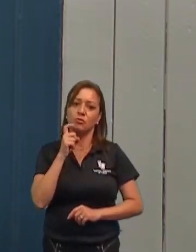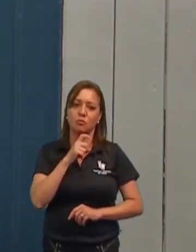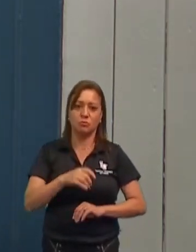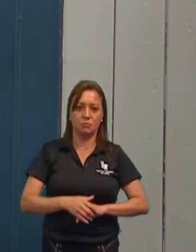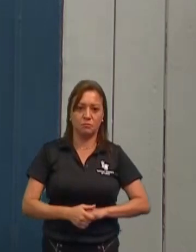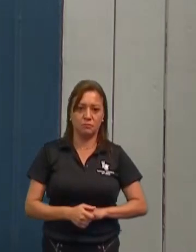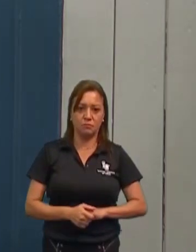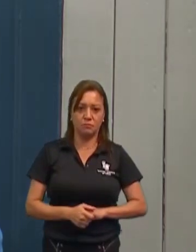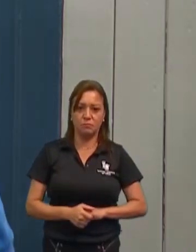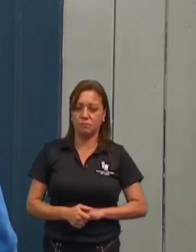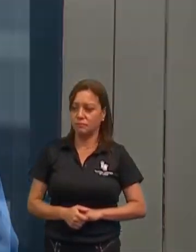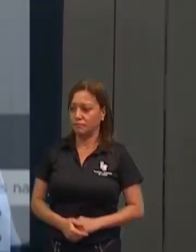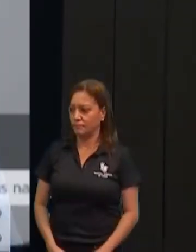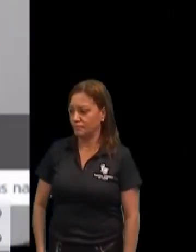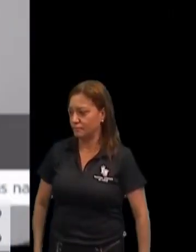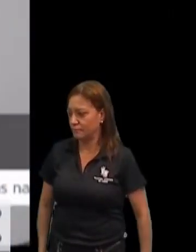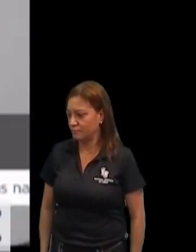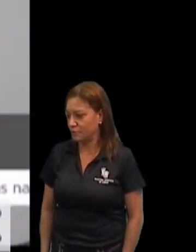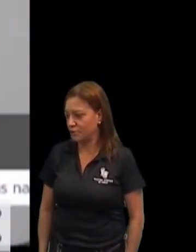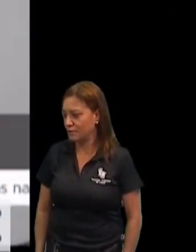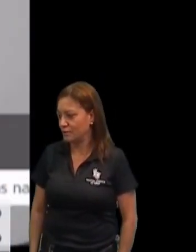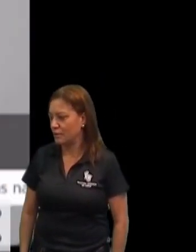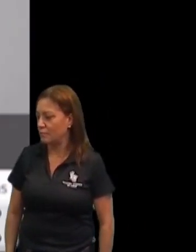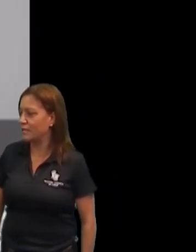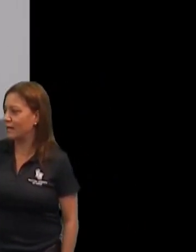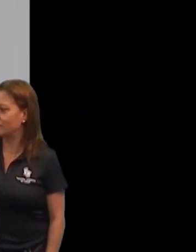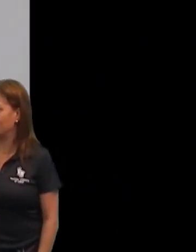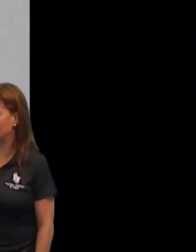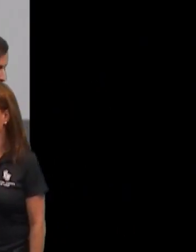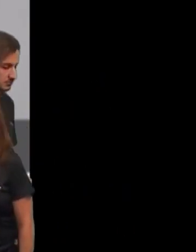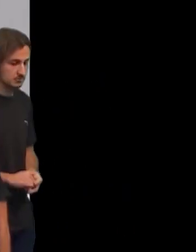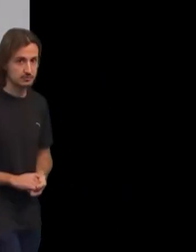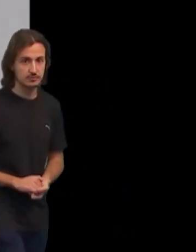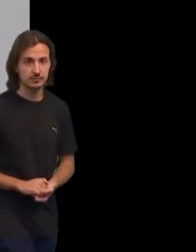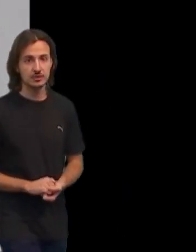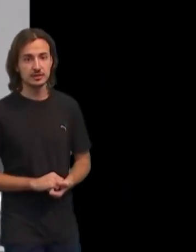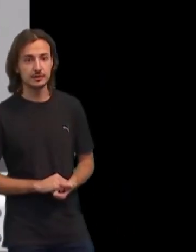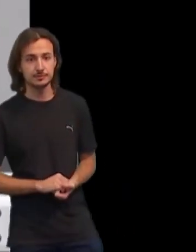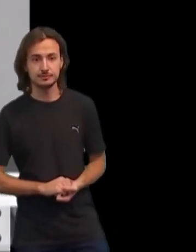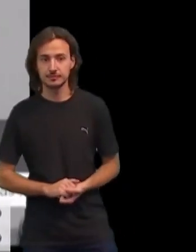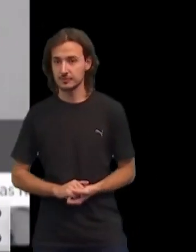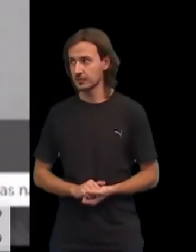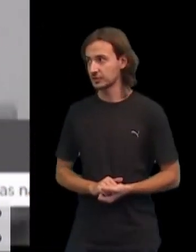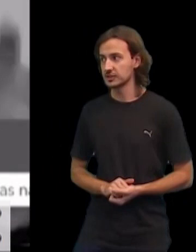colocar. Primeiro, o senhor está faltando com a verdade. Não tem culpa do vereador estar nervoso, que a situação da prefeitura